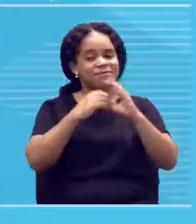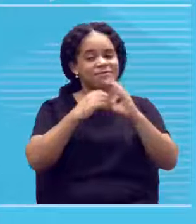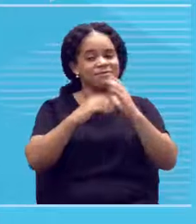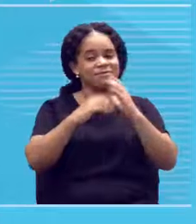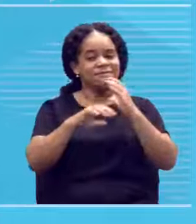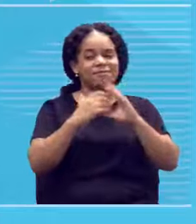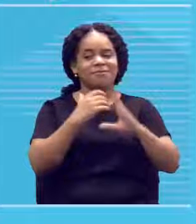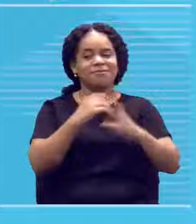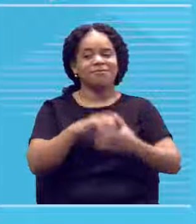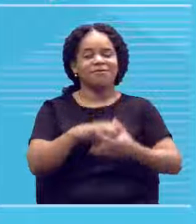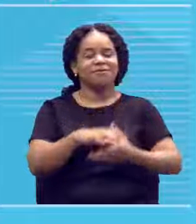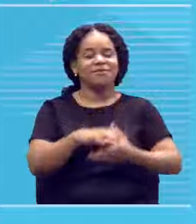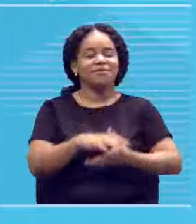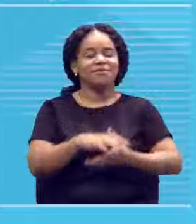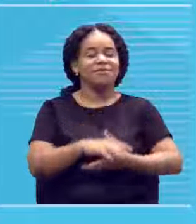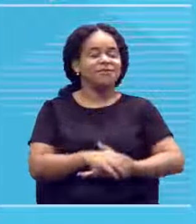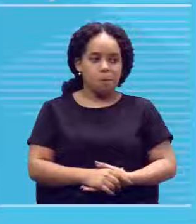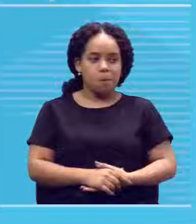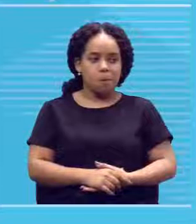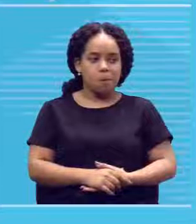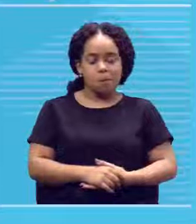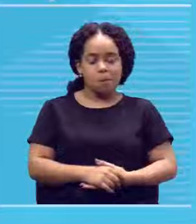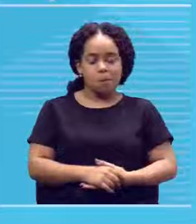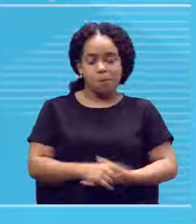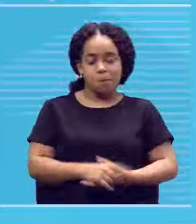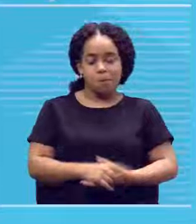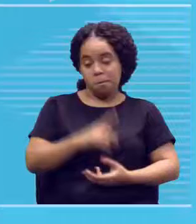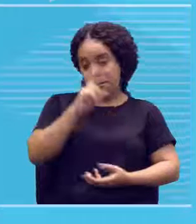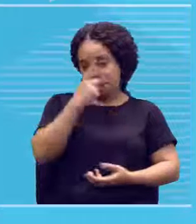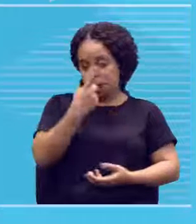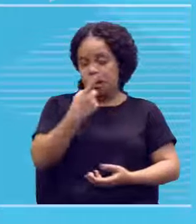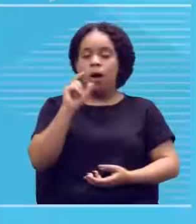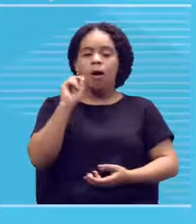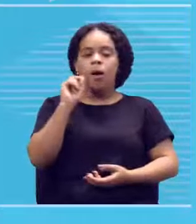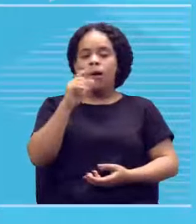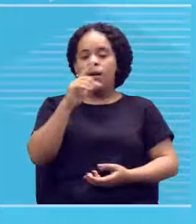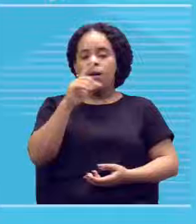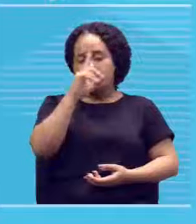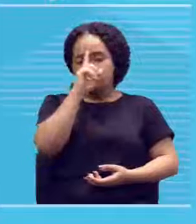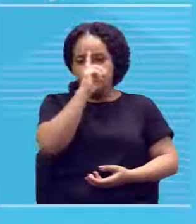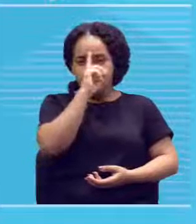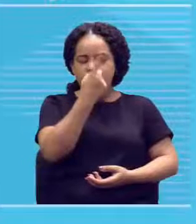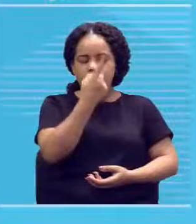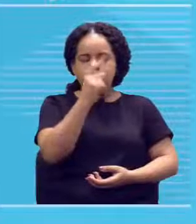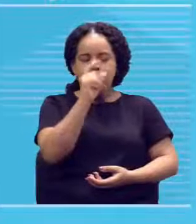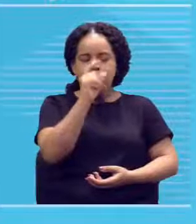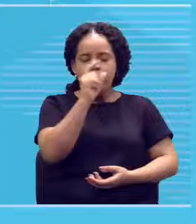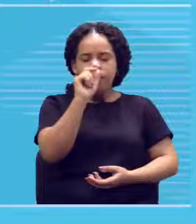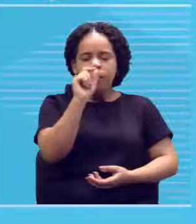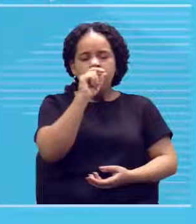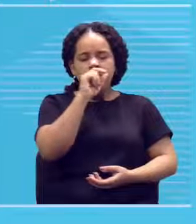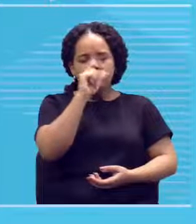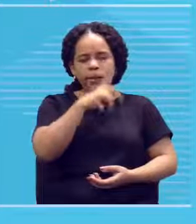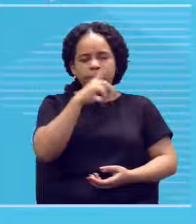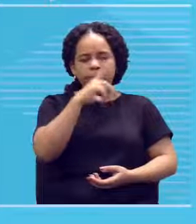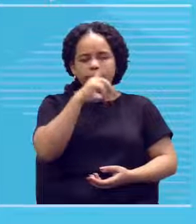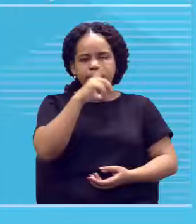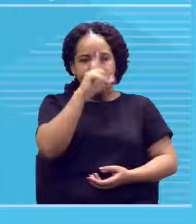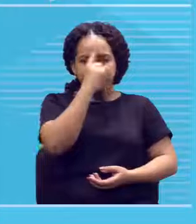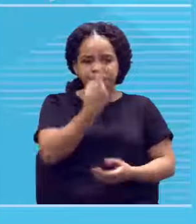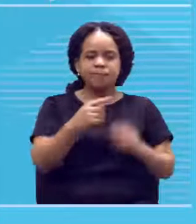para que a envie envie o que a chuva esse a retoma chuva né